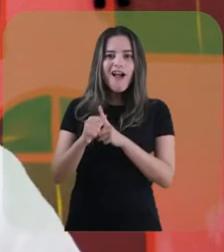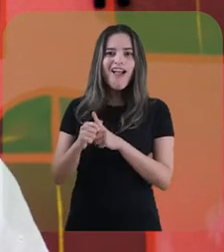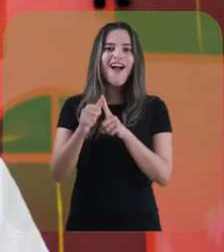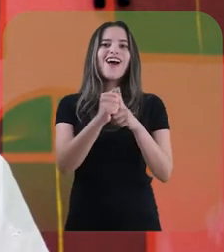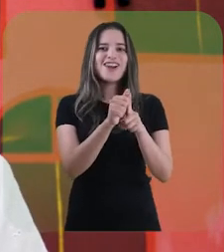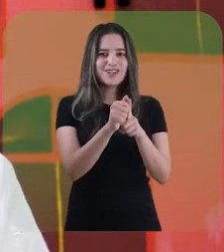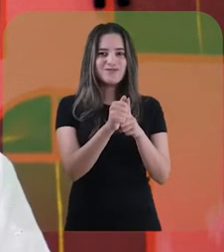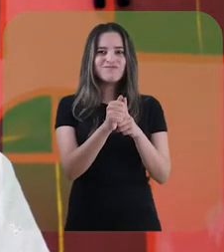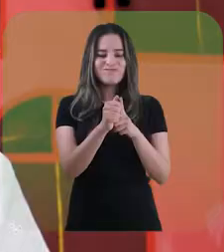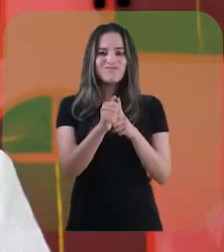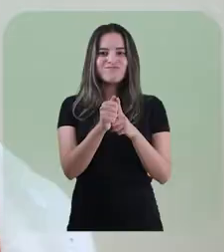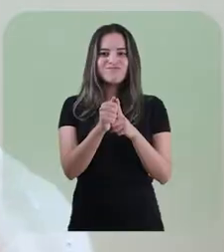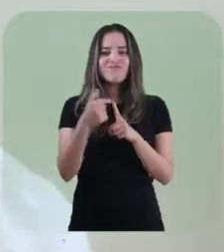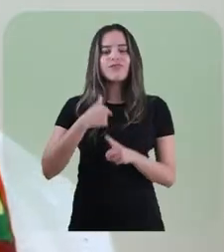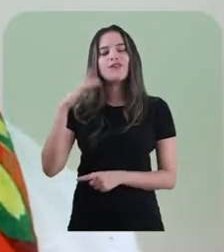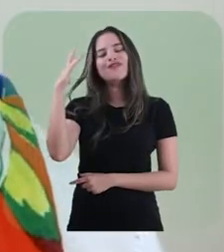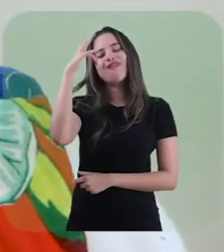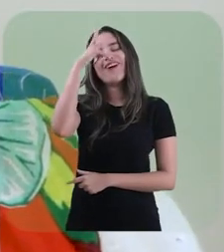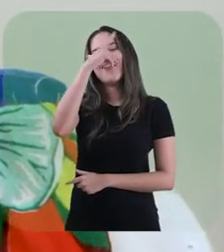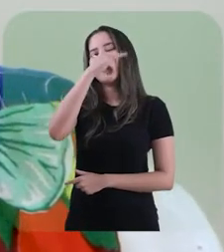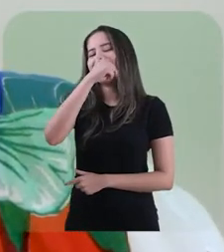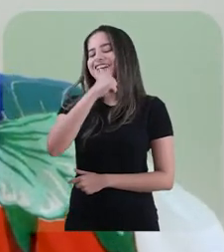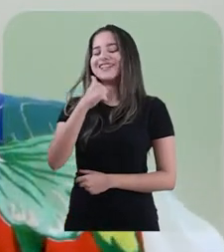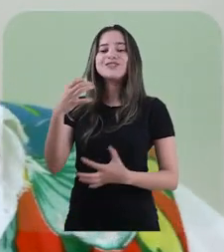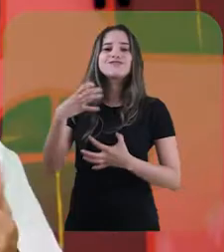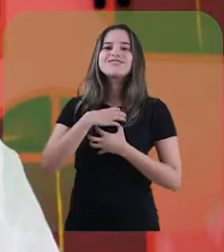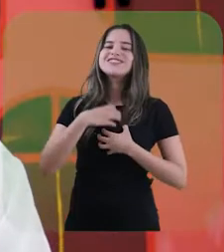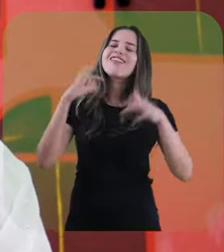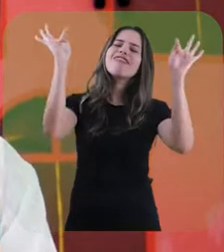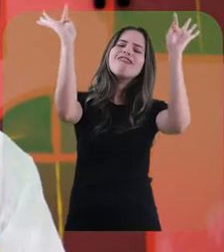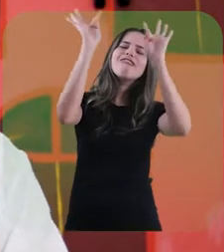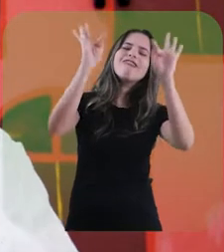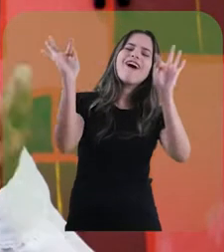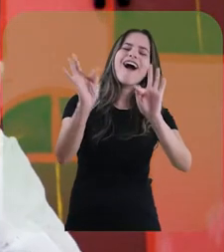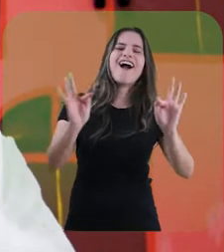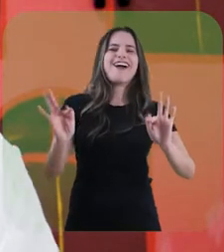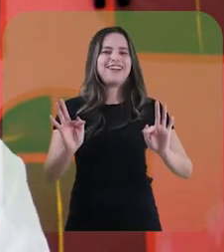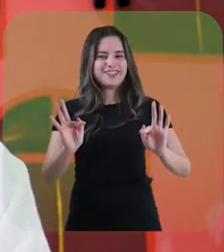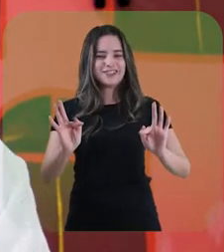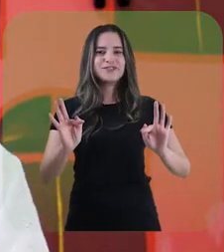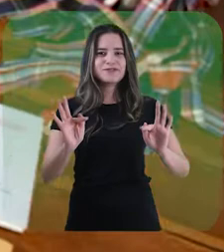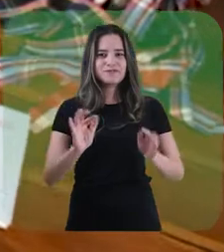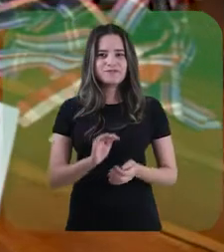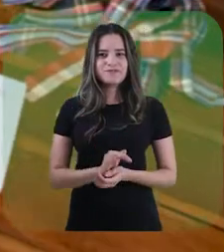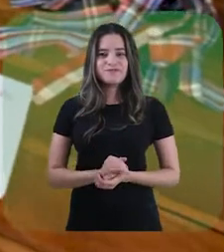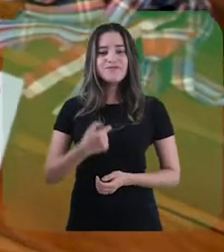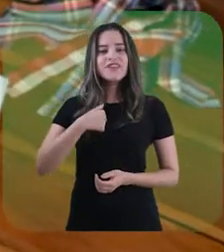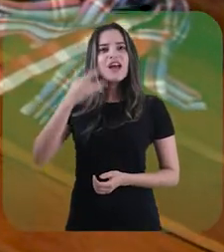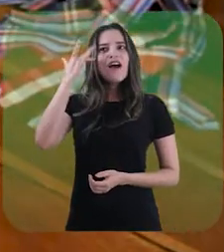hectare de general na frente da minha casa e eu achava bonito aquilo bonita É como se eu tivesse botando uma roupa no meu sentimento